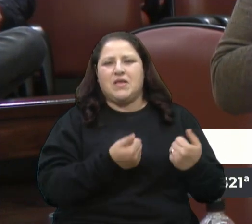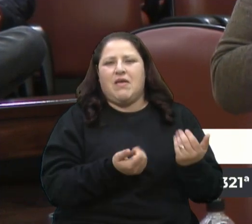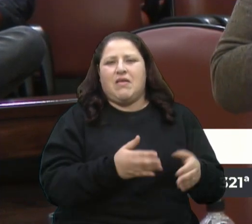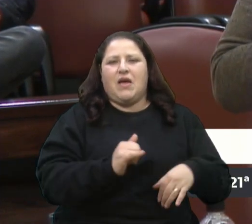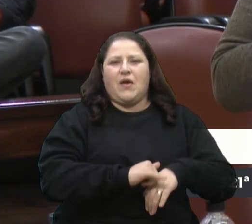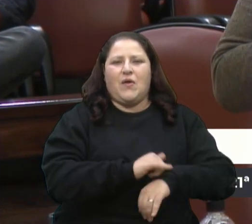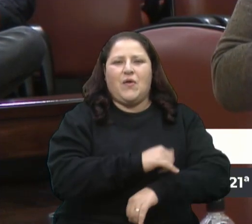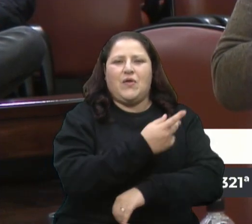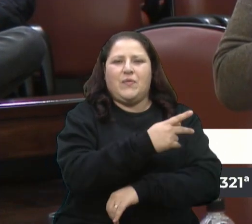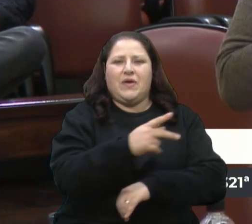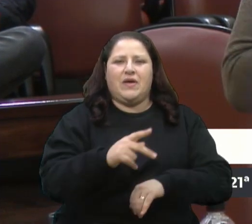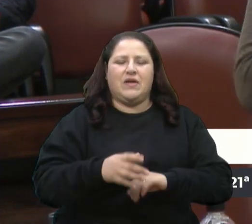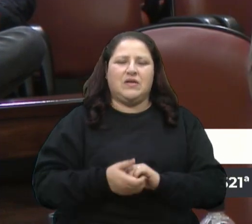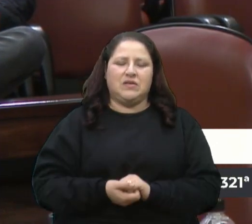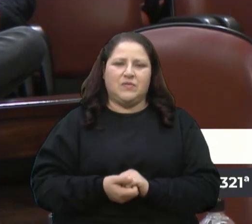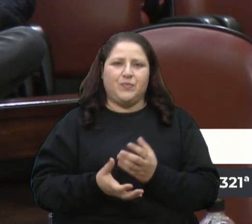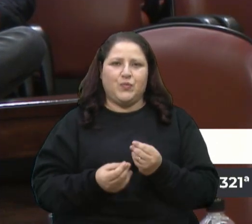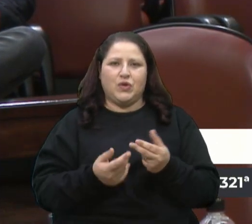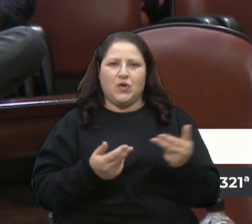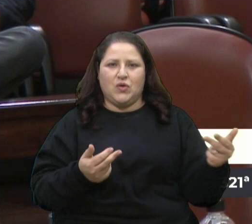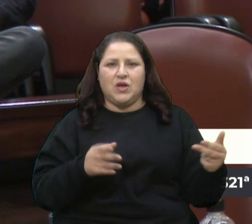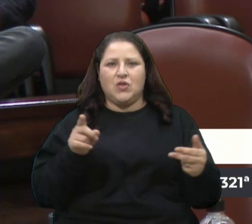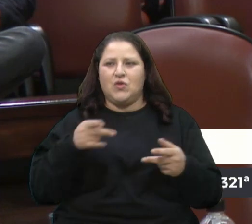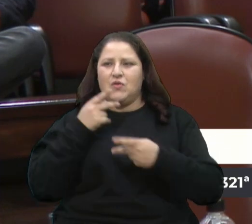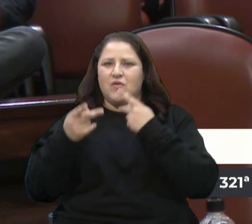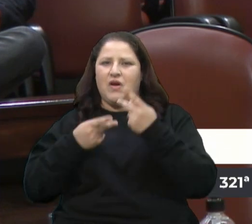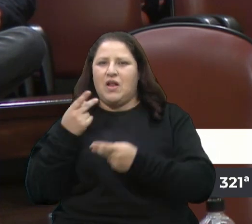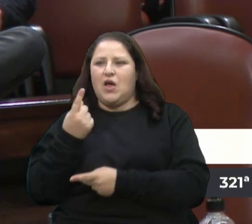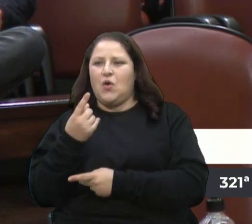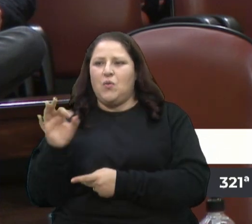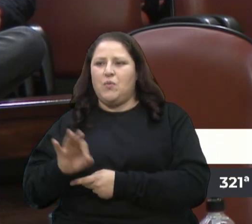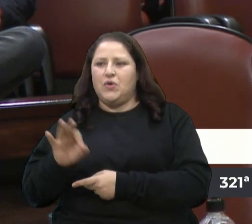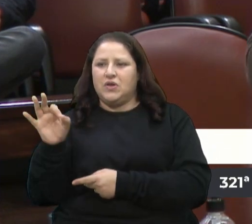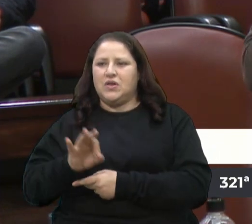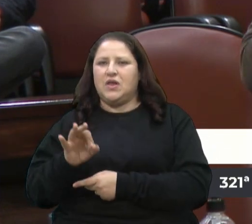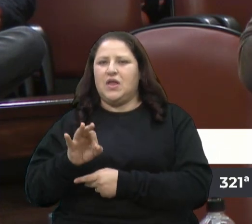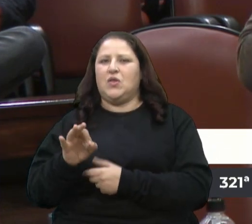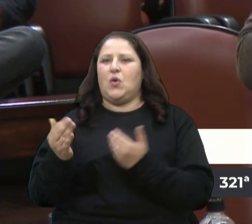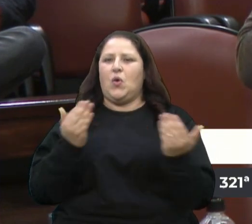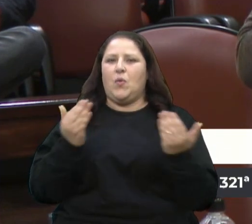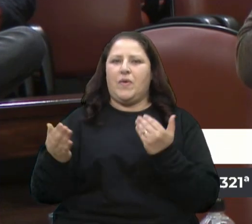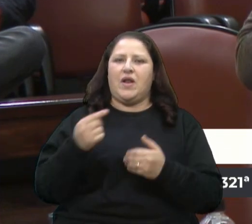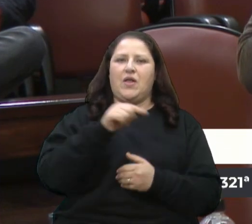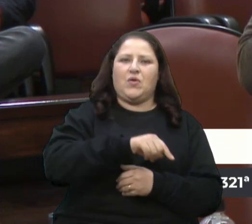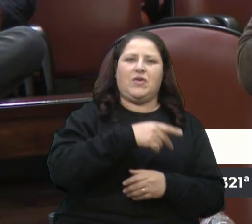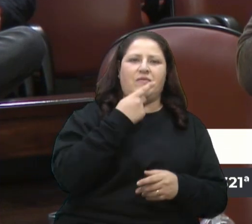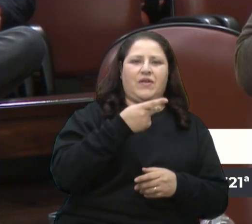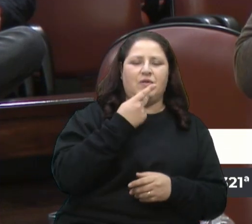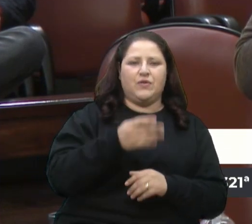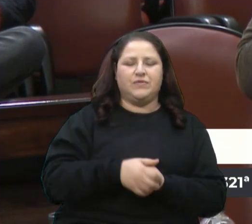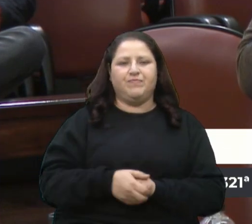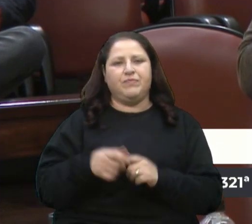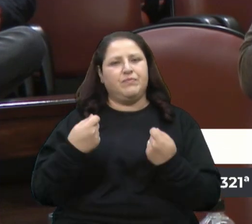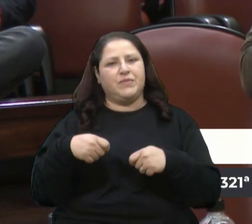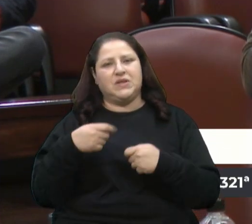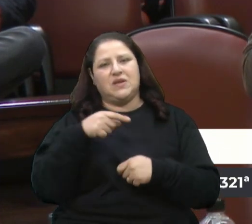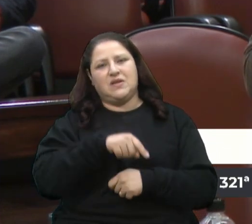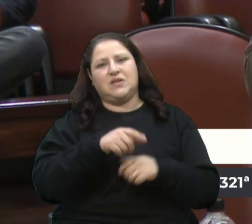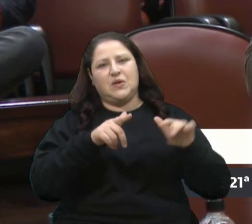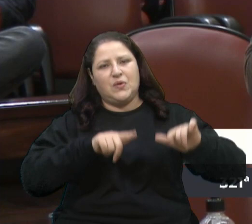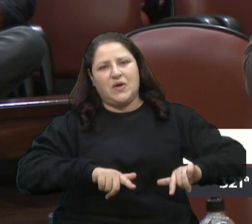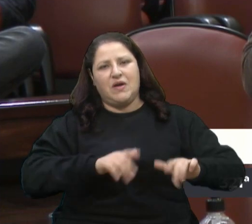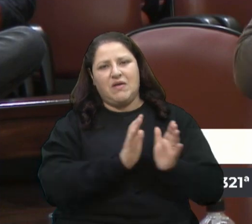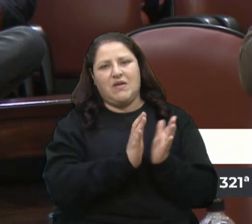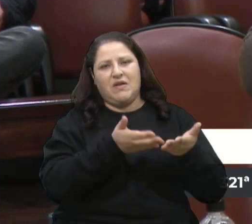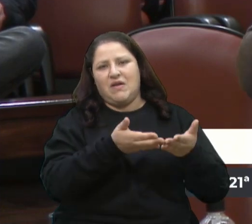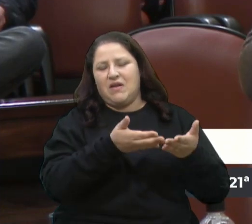O senhor, assim, foi fichinha, foi 1% perto do que eu ouvi lá. Então tem que extinguir esse parlamento regional se é para